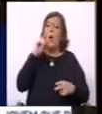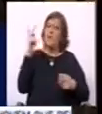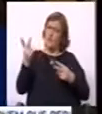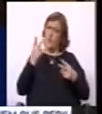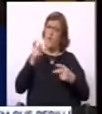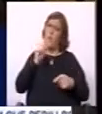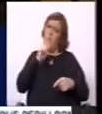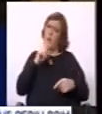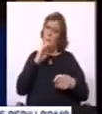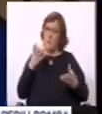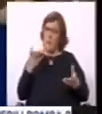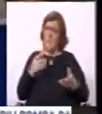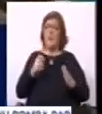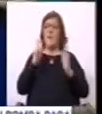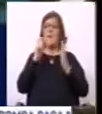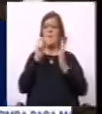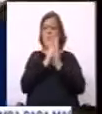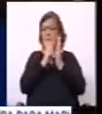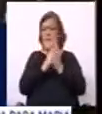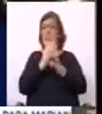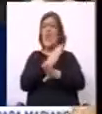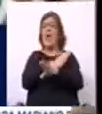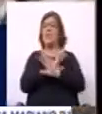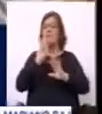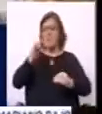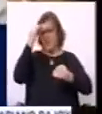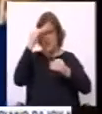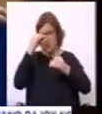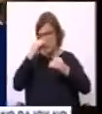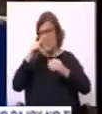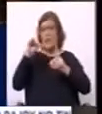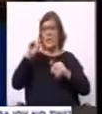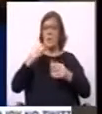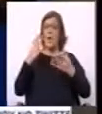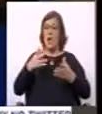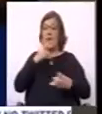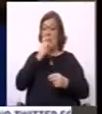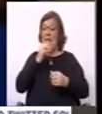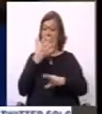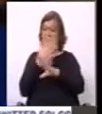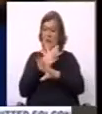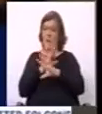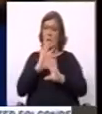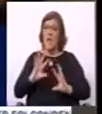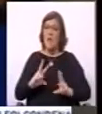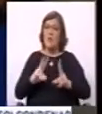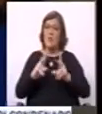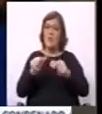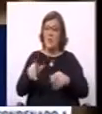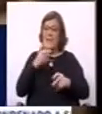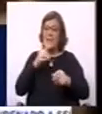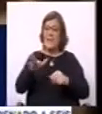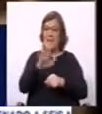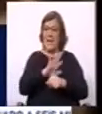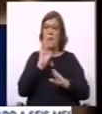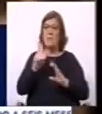sobreviver. Além das medidas preventivas há muito apregoadas, é preciso, agora que a terra ardeu, estudar a evolução desses terrenos, perceber o que